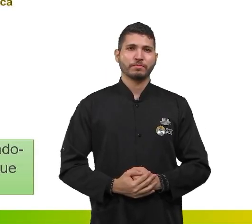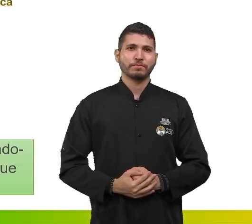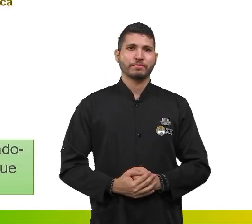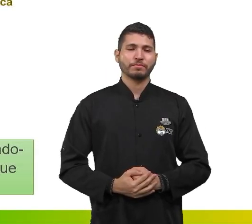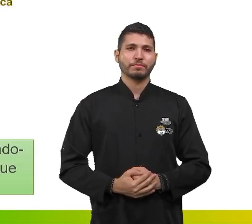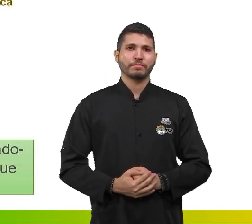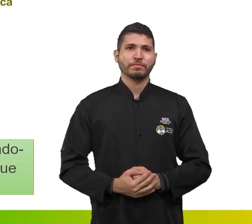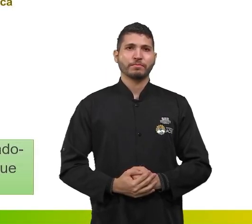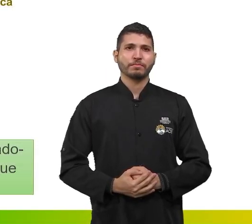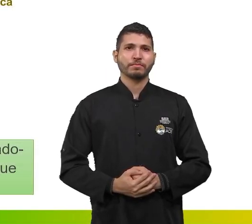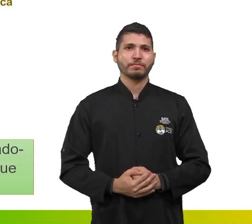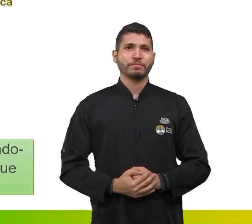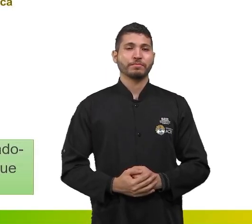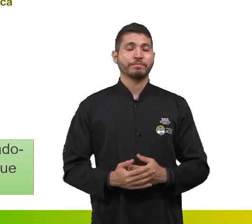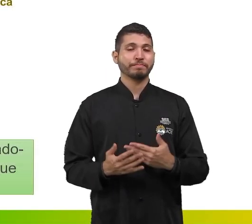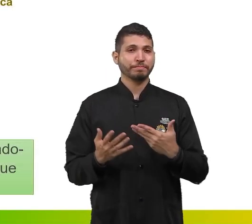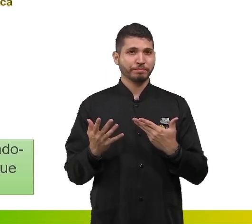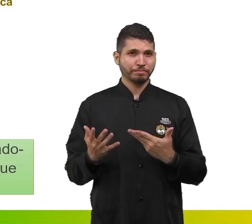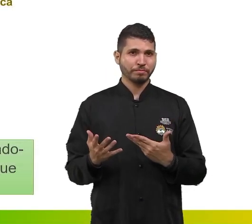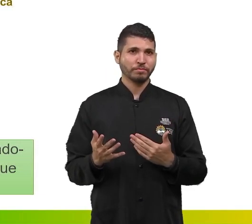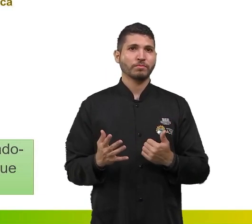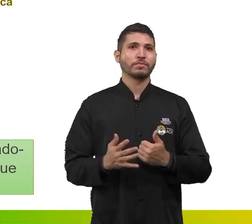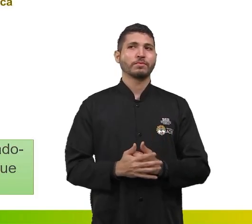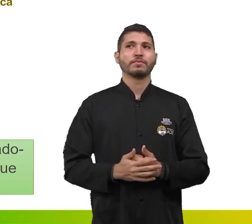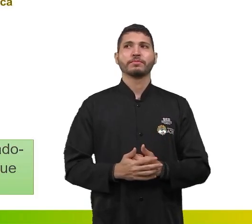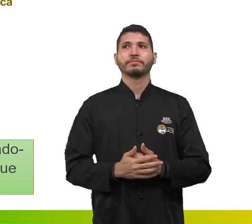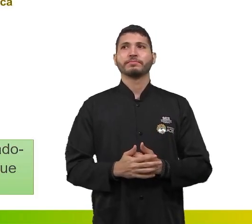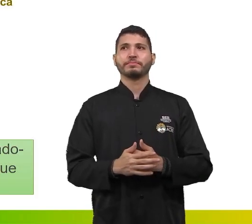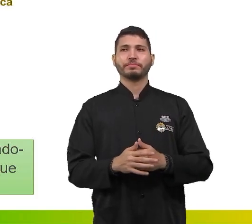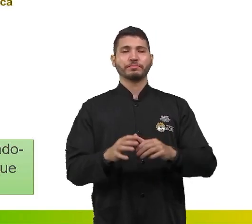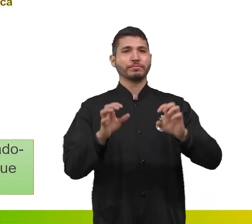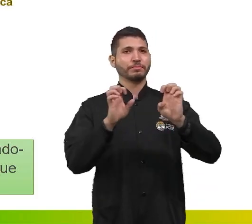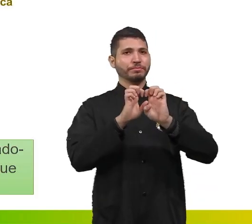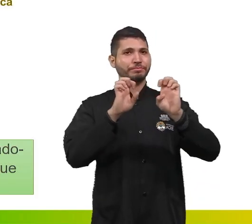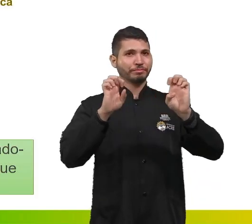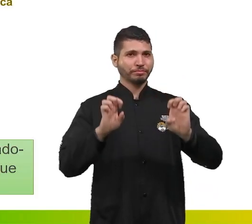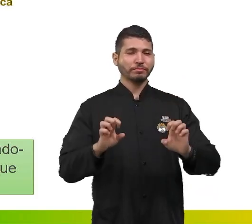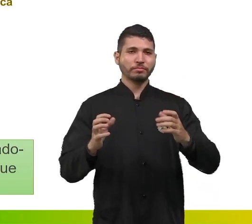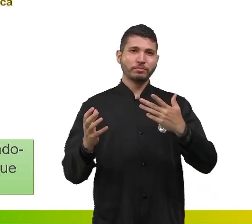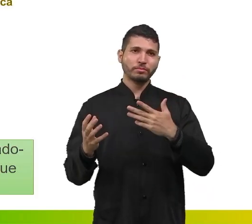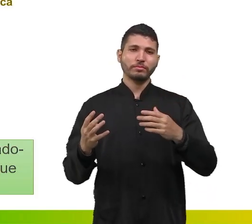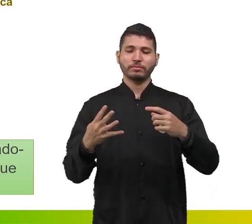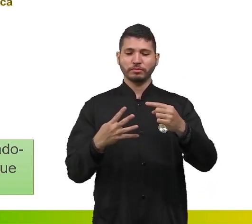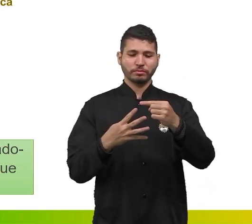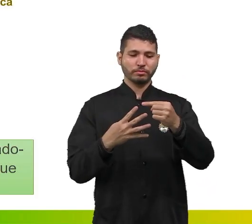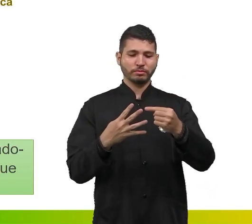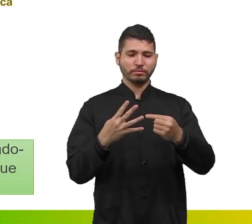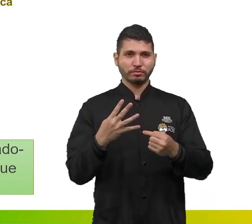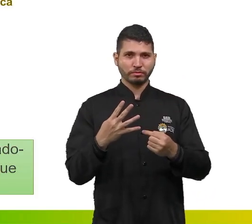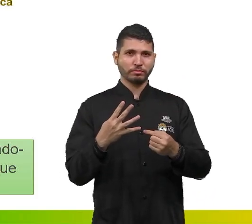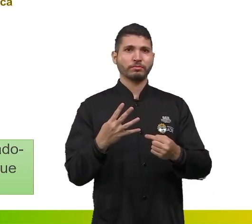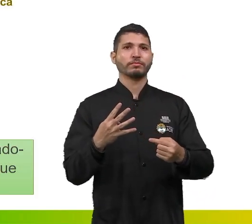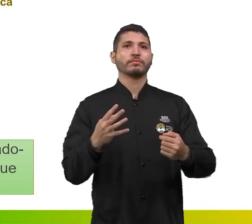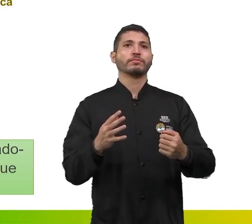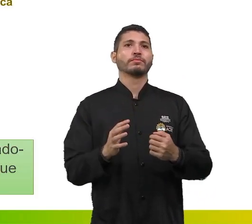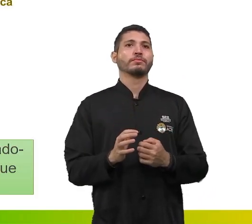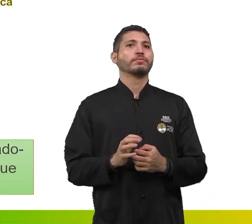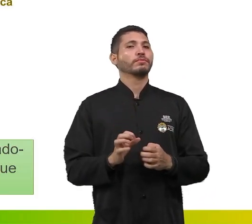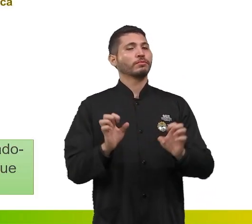para vocês aqui um esquema que vai fixar na tua mente esse conhecimento. São 4